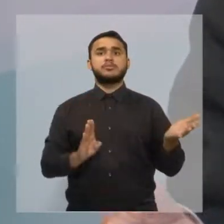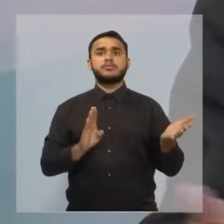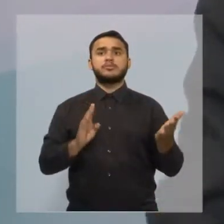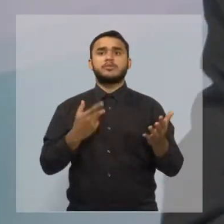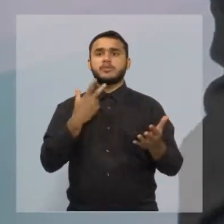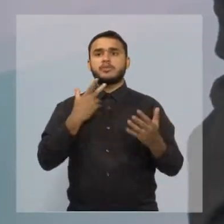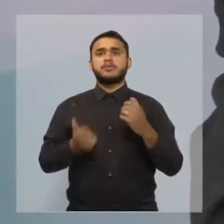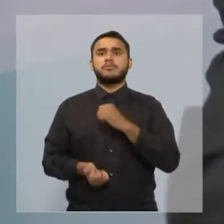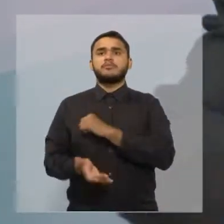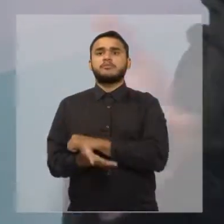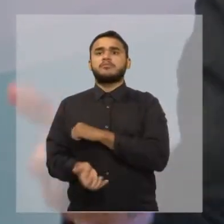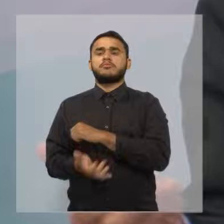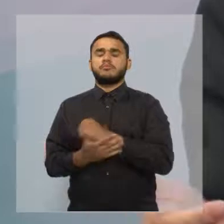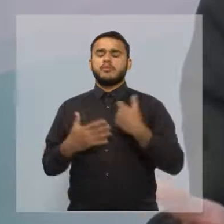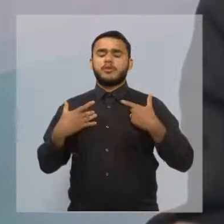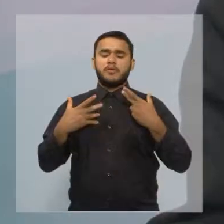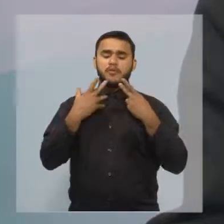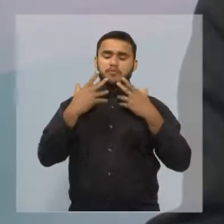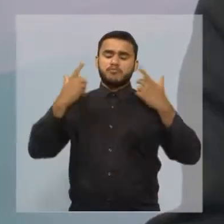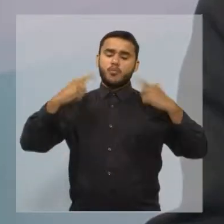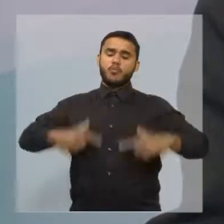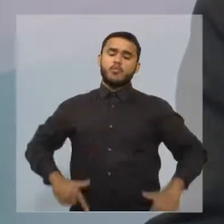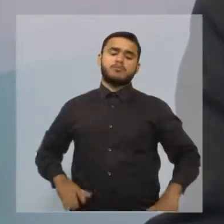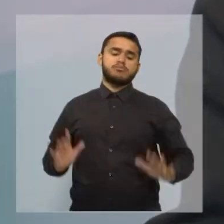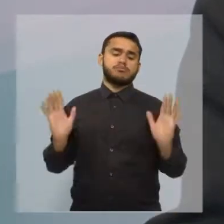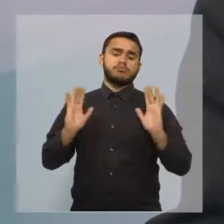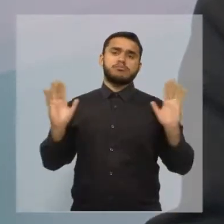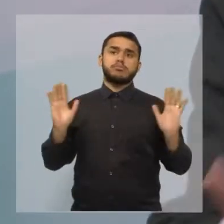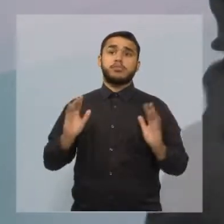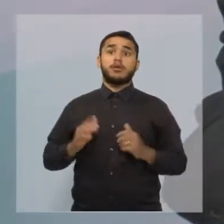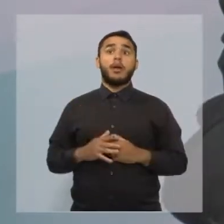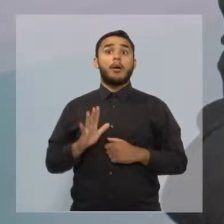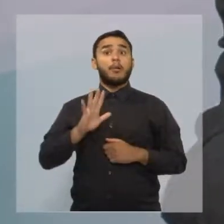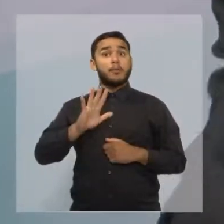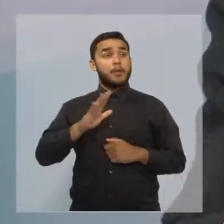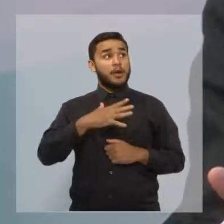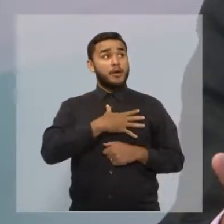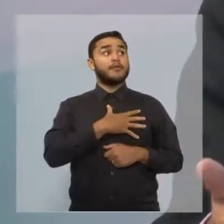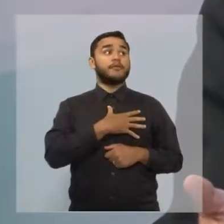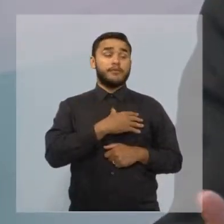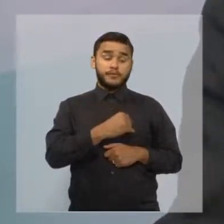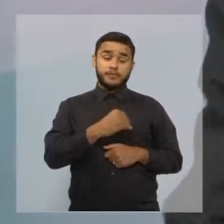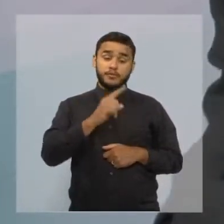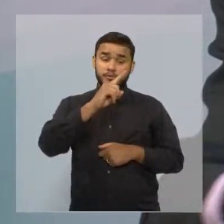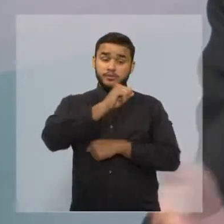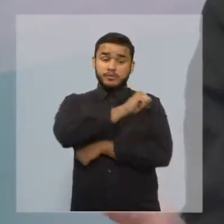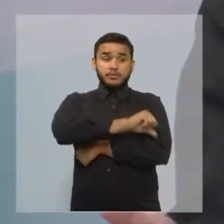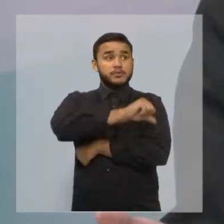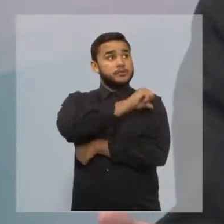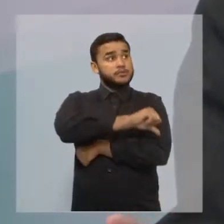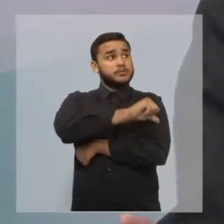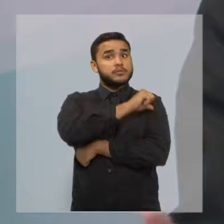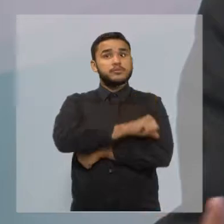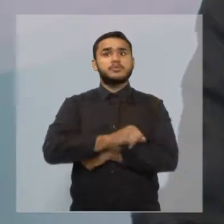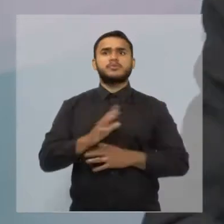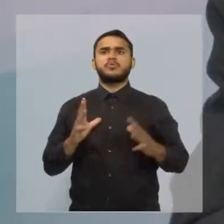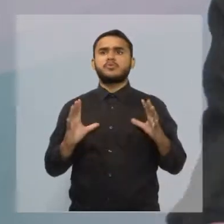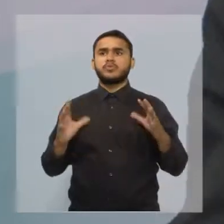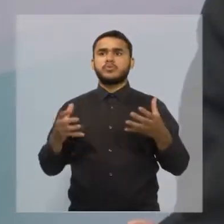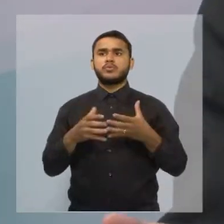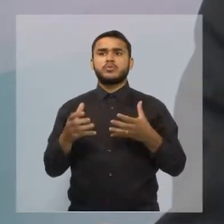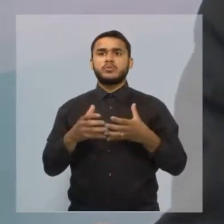na política, uma corrupção generalizada. Mas o filho estava lá no Rio de Janeiro. O Rio de Janeiro, a gente sabe que